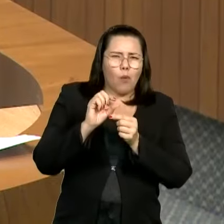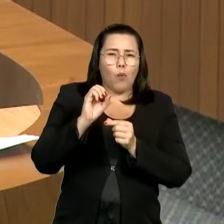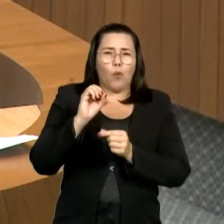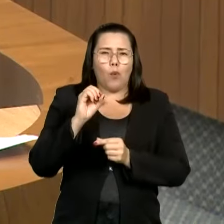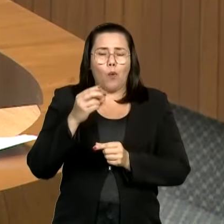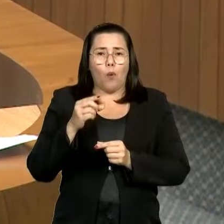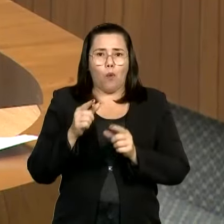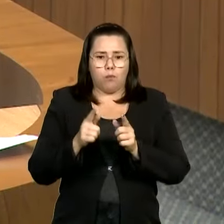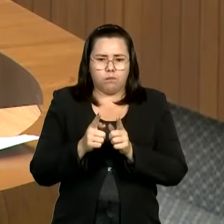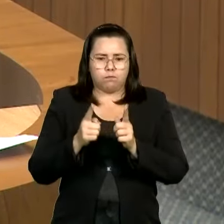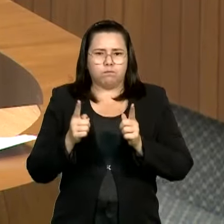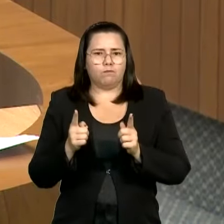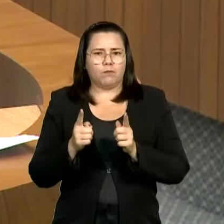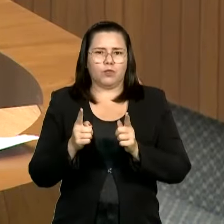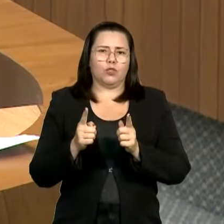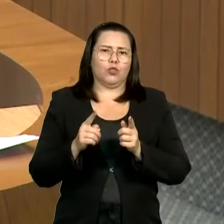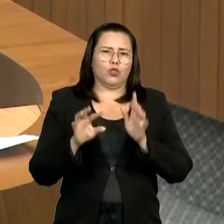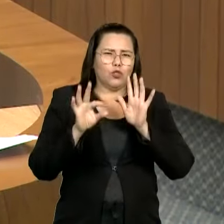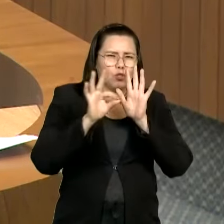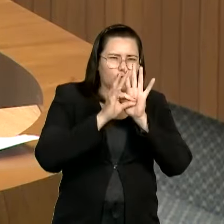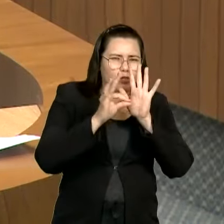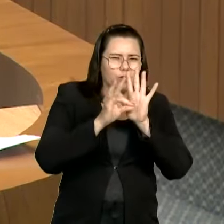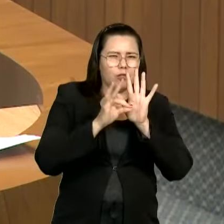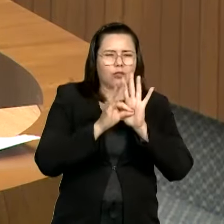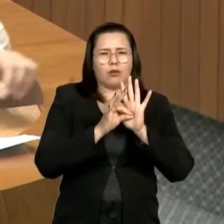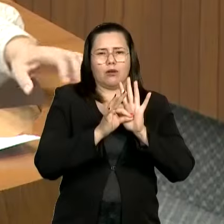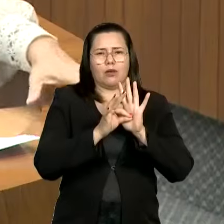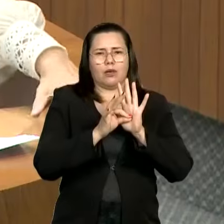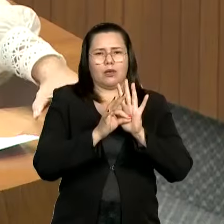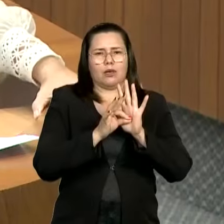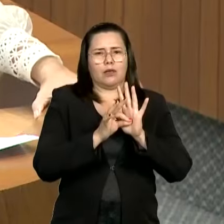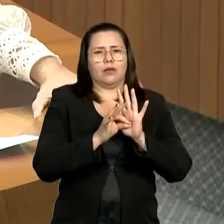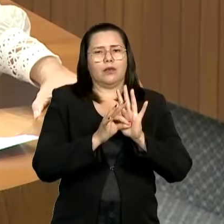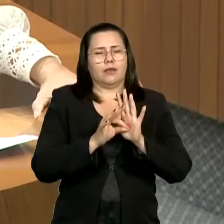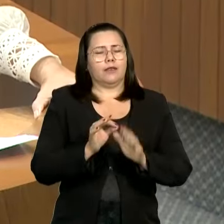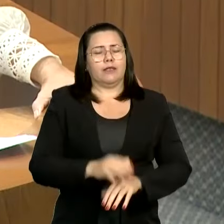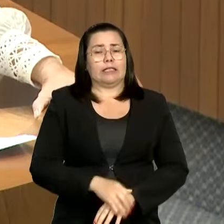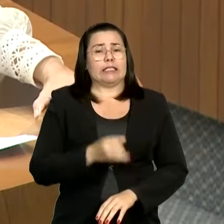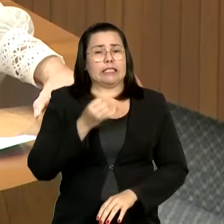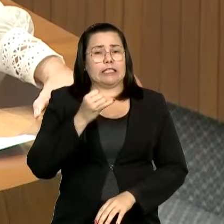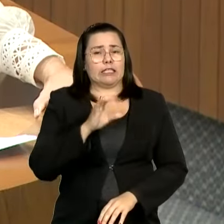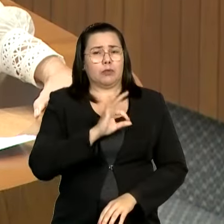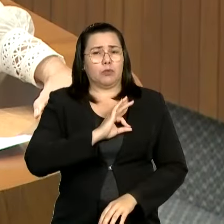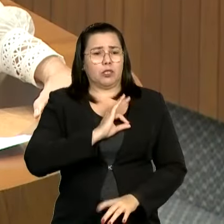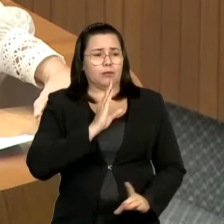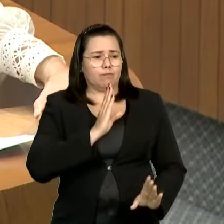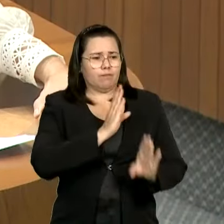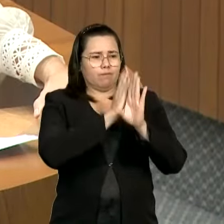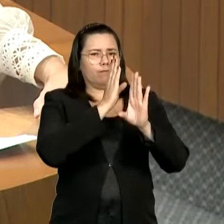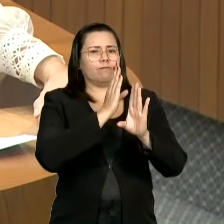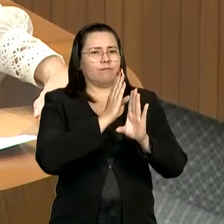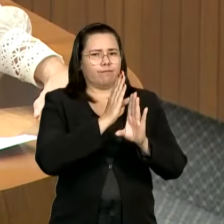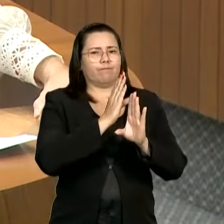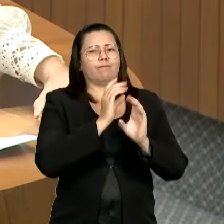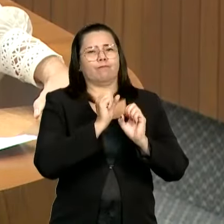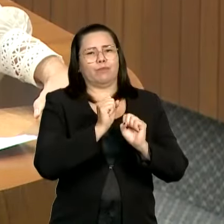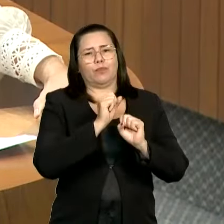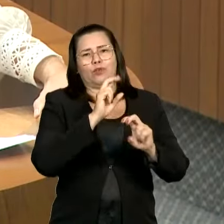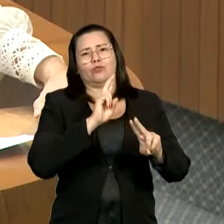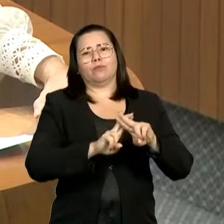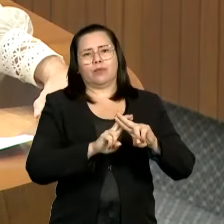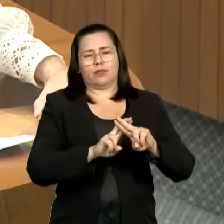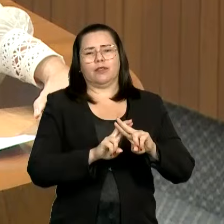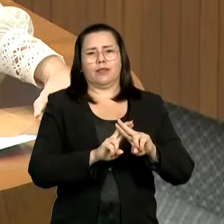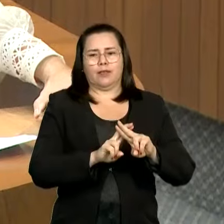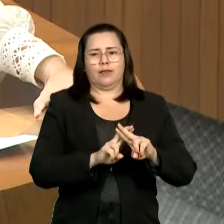PEC é uma reação de parlamentares ao avanço do STF em julgamento que pode